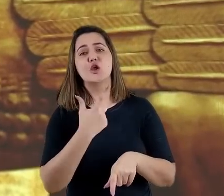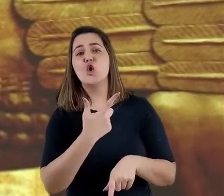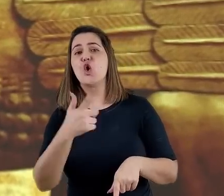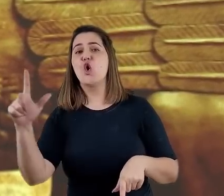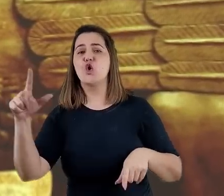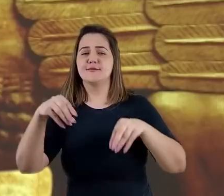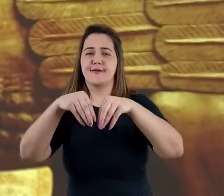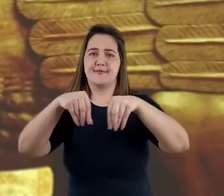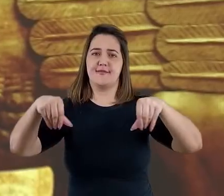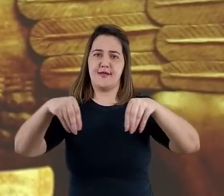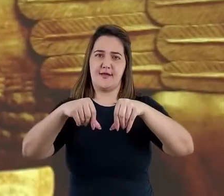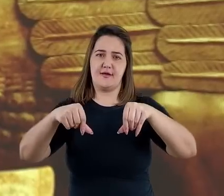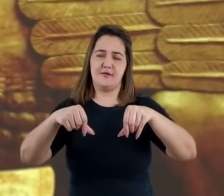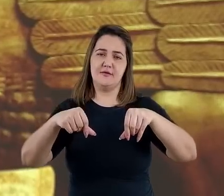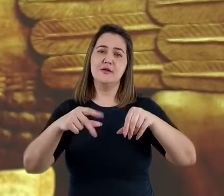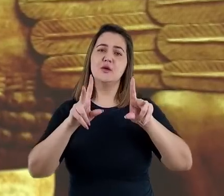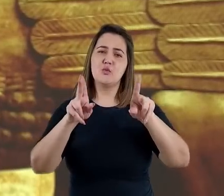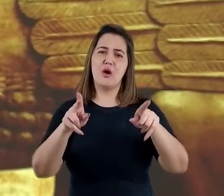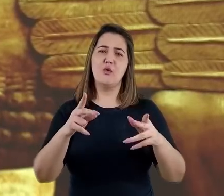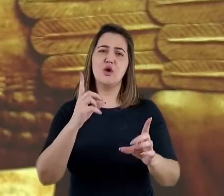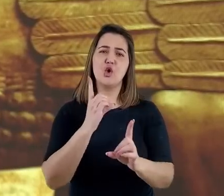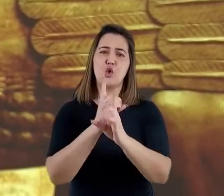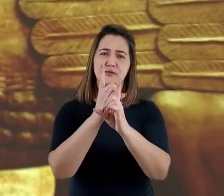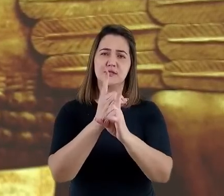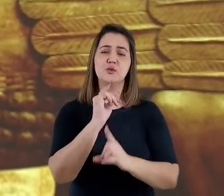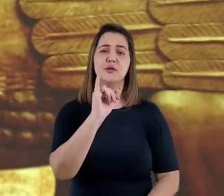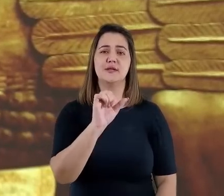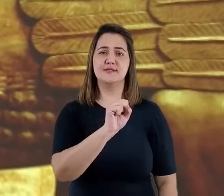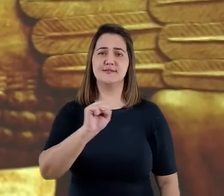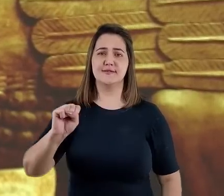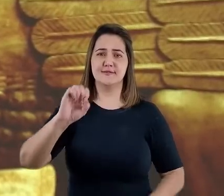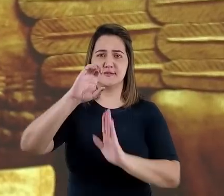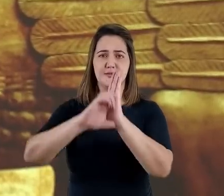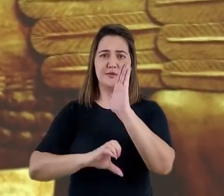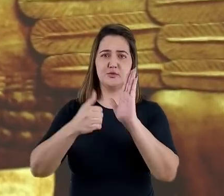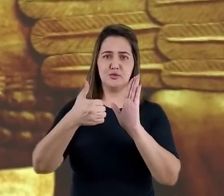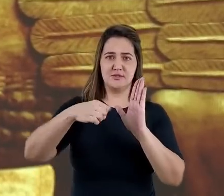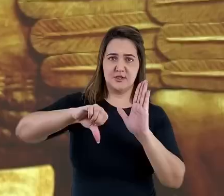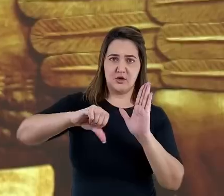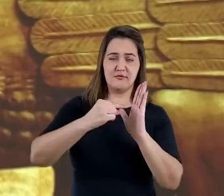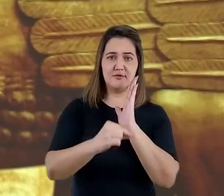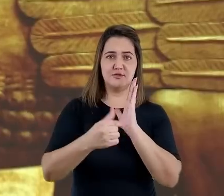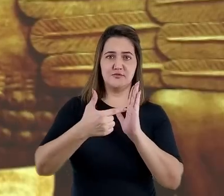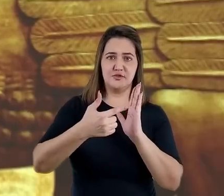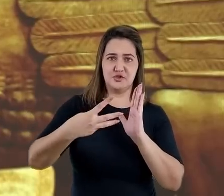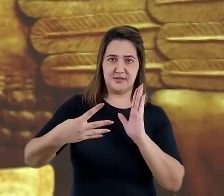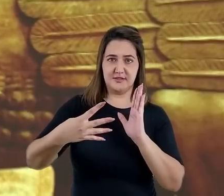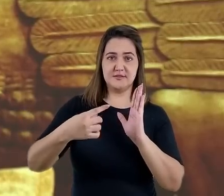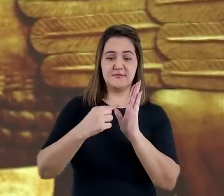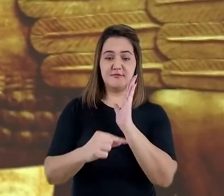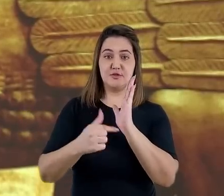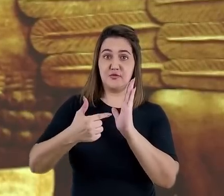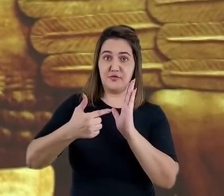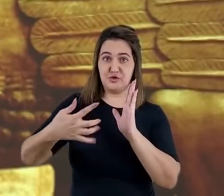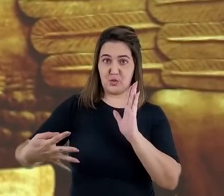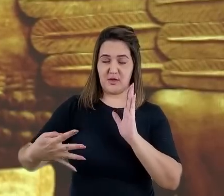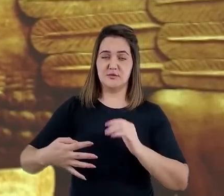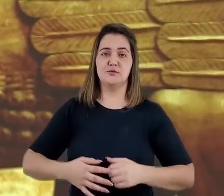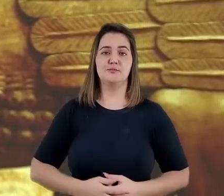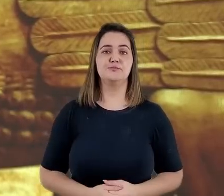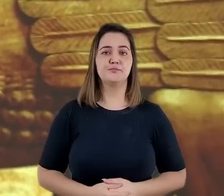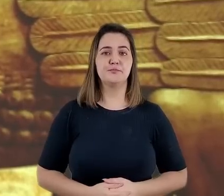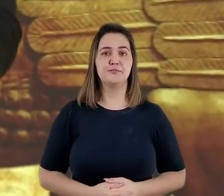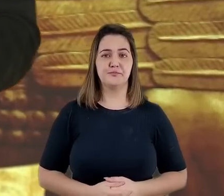é nomeada uma terceira terra, assim como nós encontramos em Isaías, capítulo 19, verso 23 e